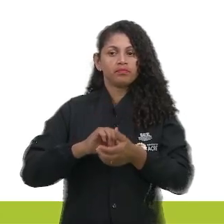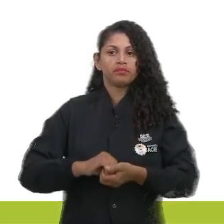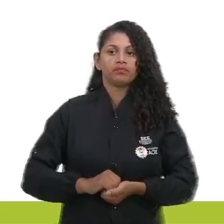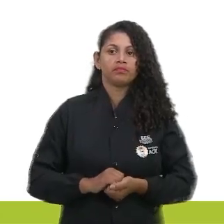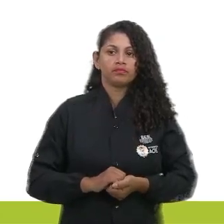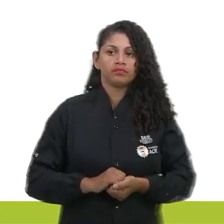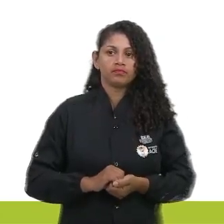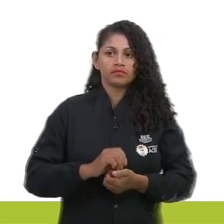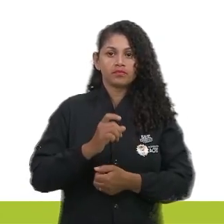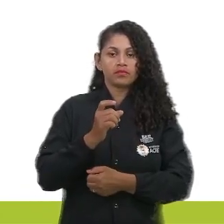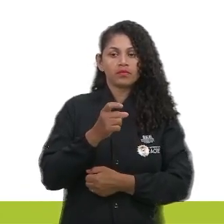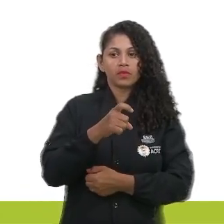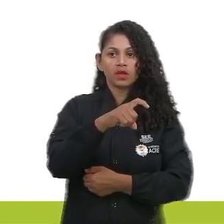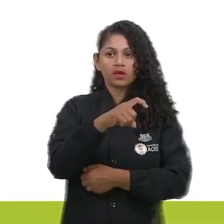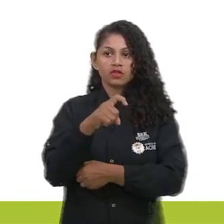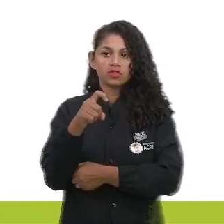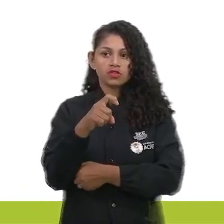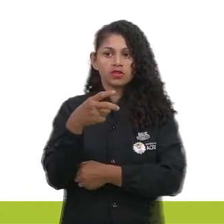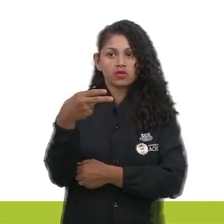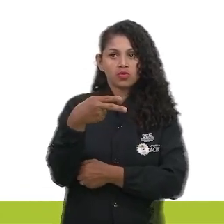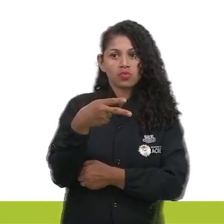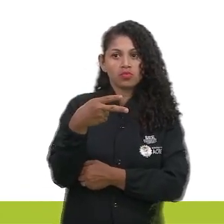a 2πr